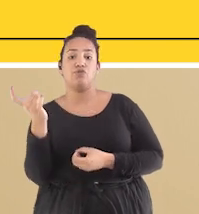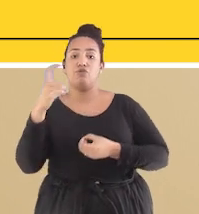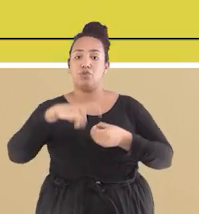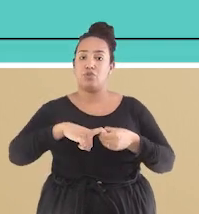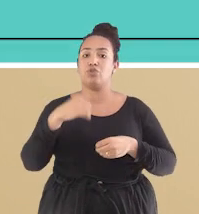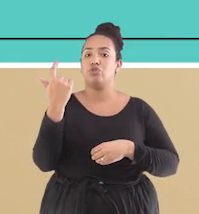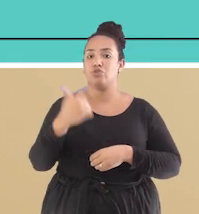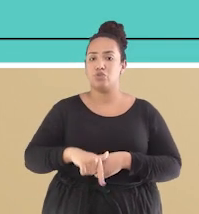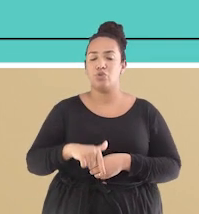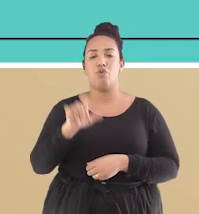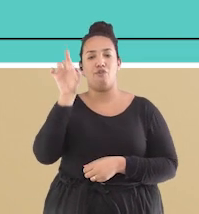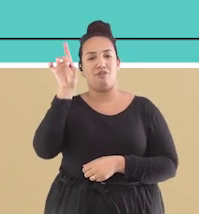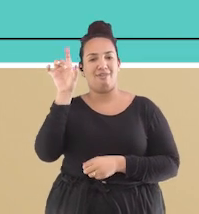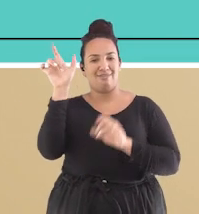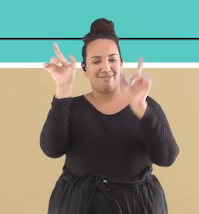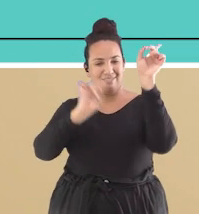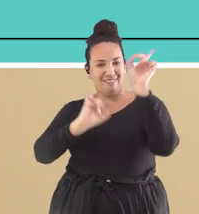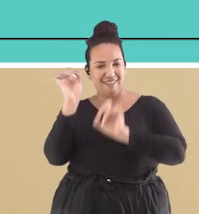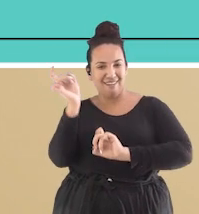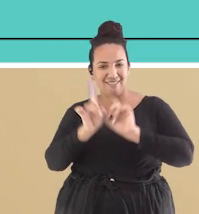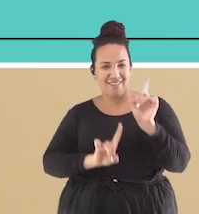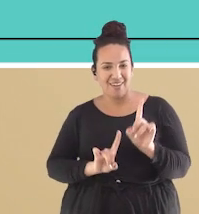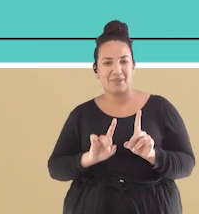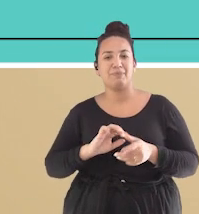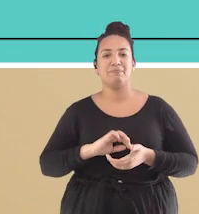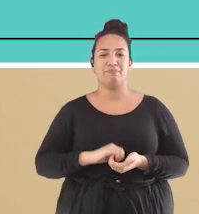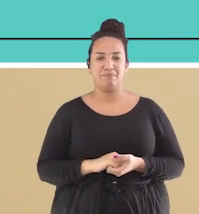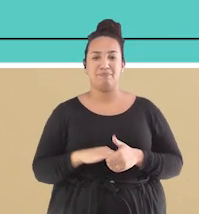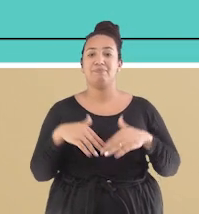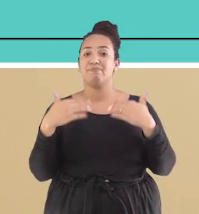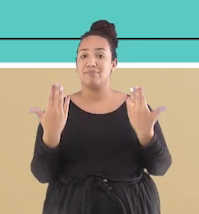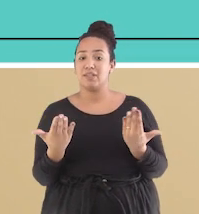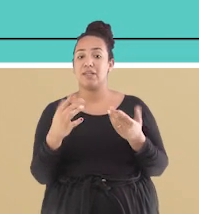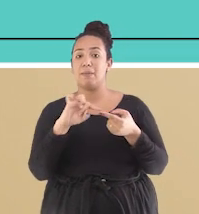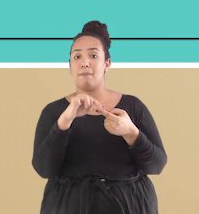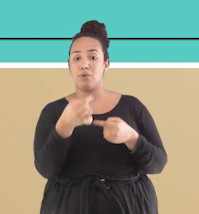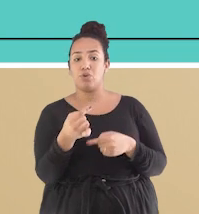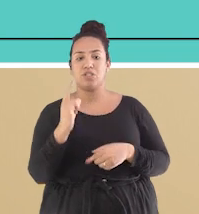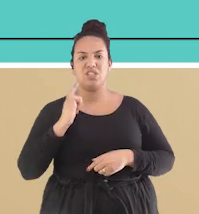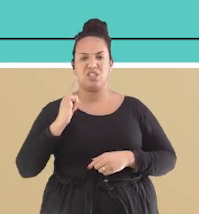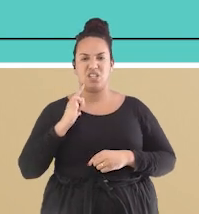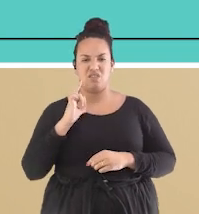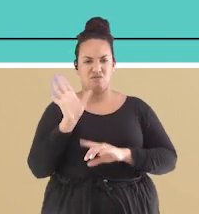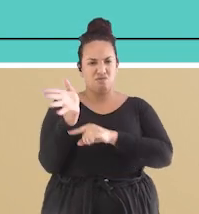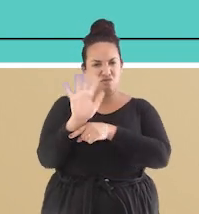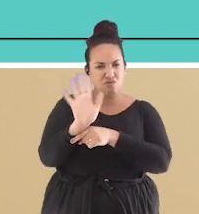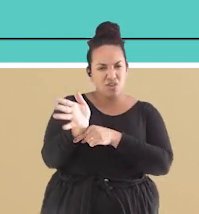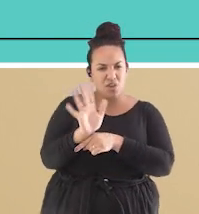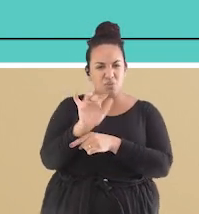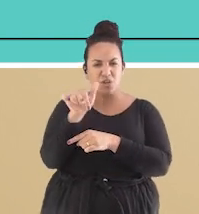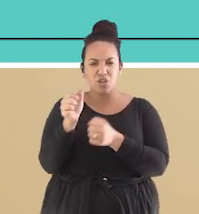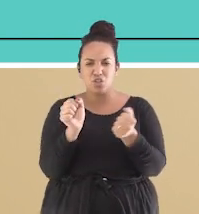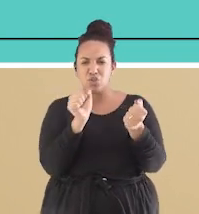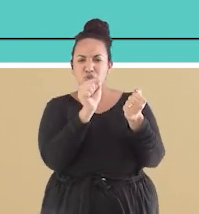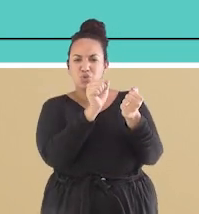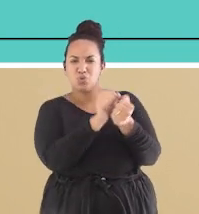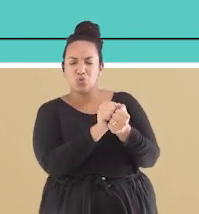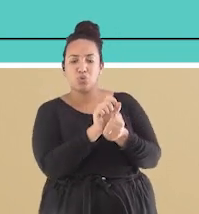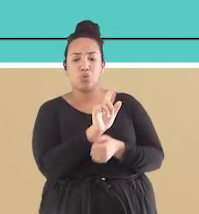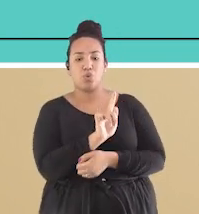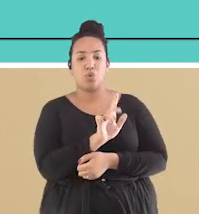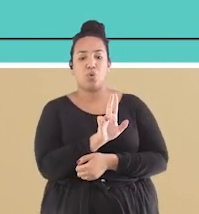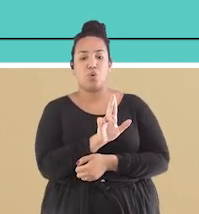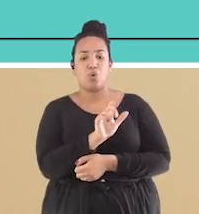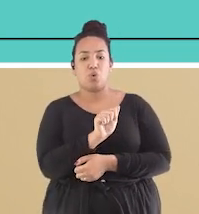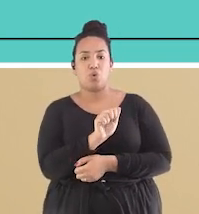resultado? Depois dos eventos de Ultimato, 2019, Thor passa um tempo com os Guardiões da Galáxia, mas continua